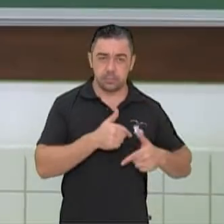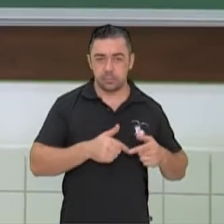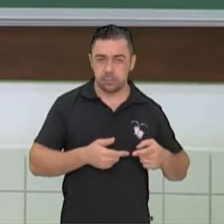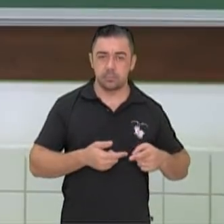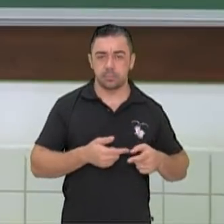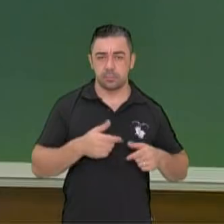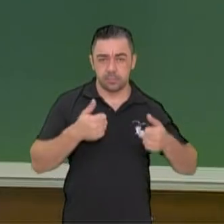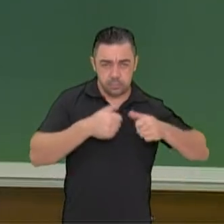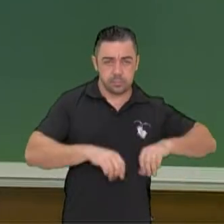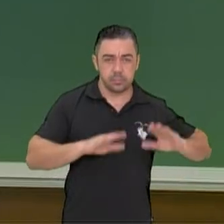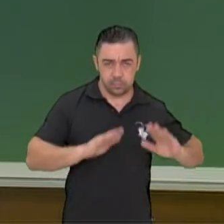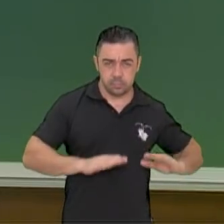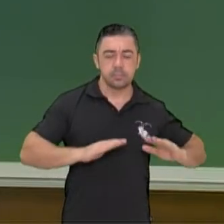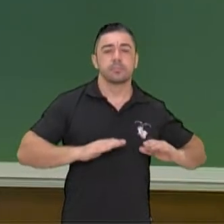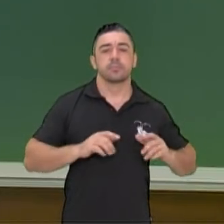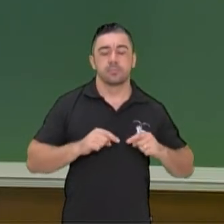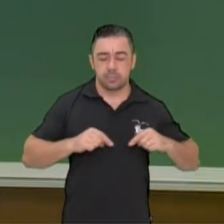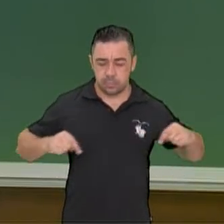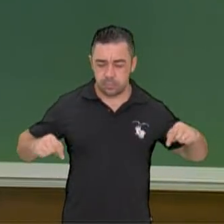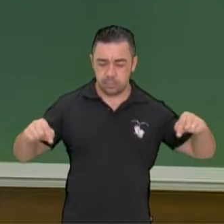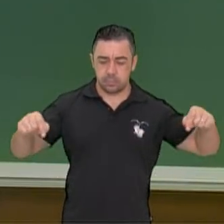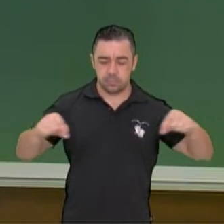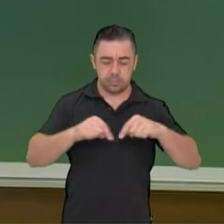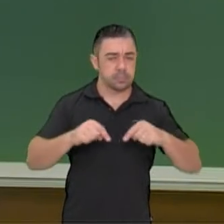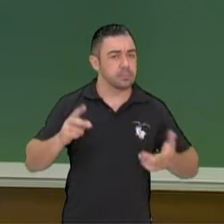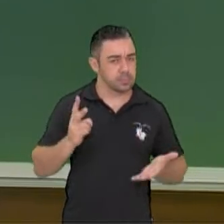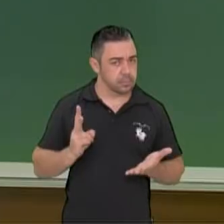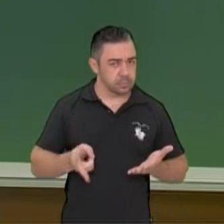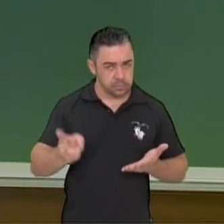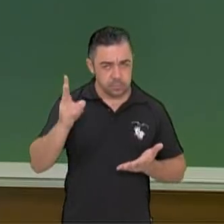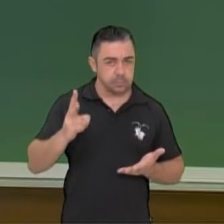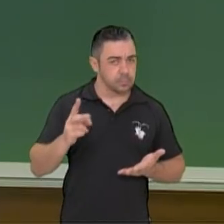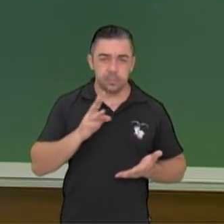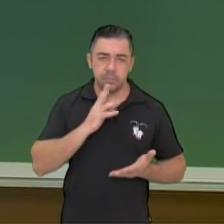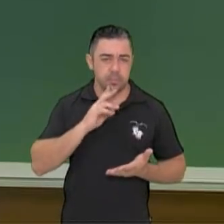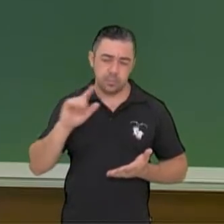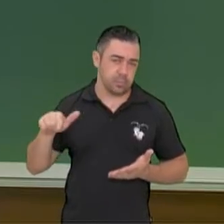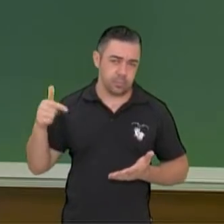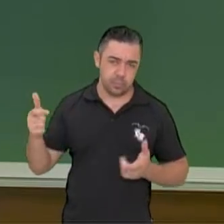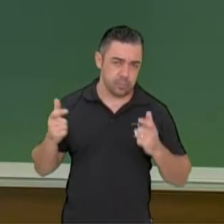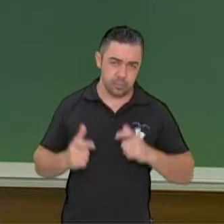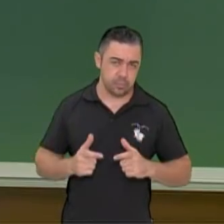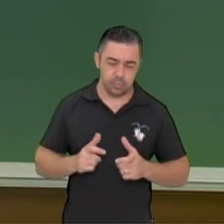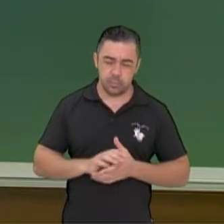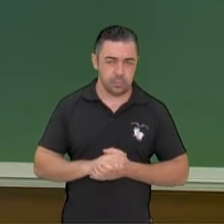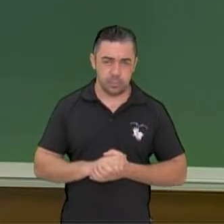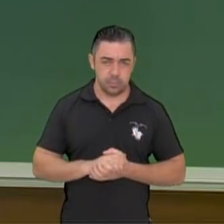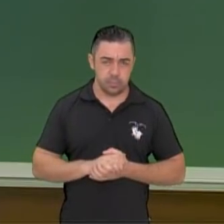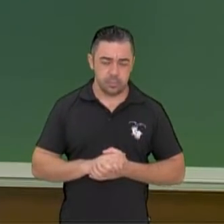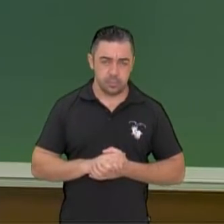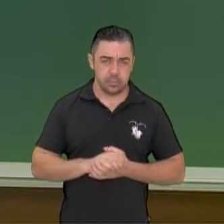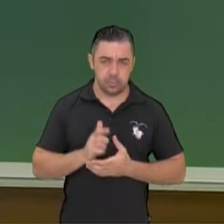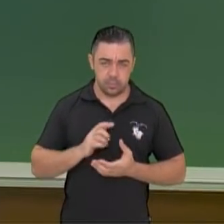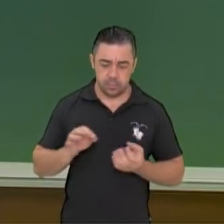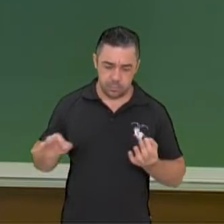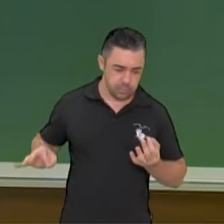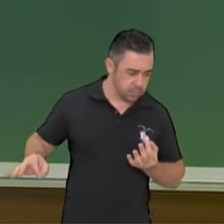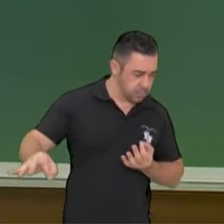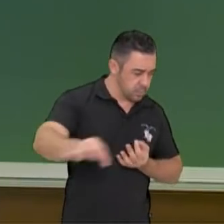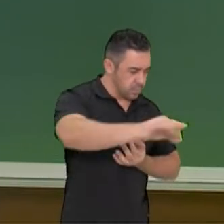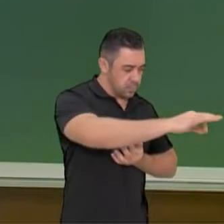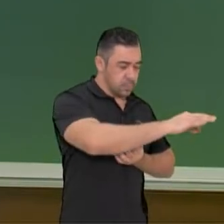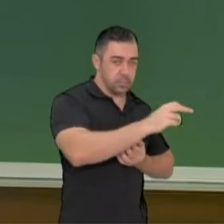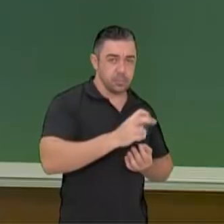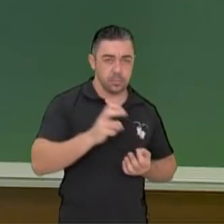preso ali na terra, está conectado com essa terra, normalmente ele não conhecia uma região acima de 50 quilômetros, um raio de 50 quilômetros é muito pouco.